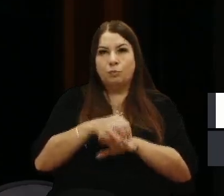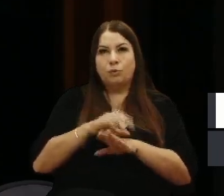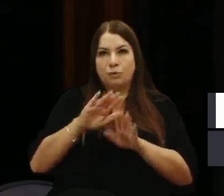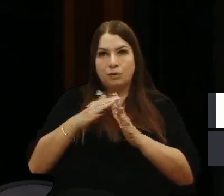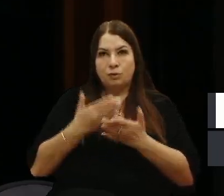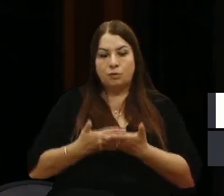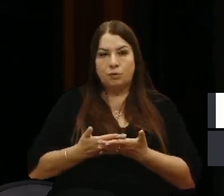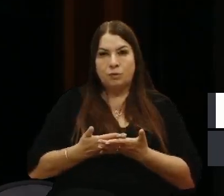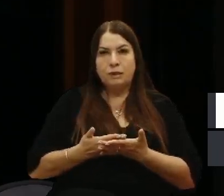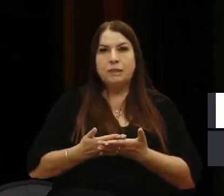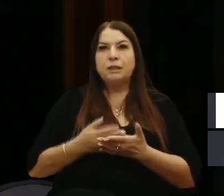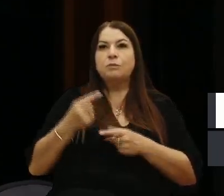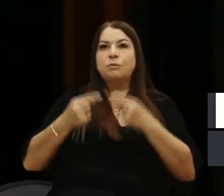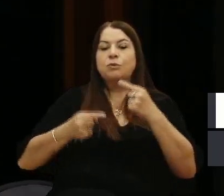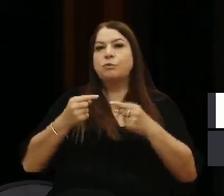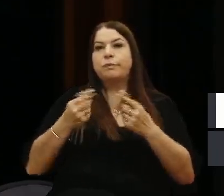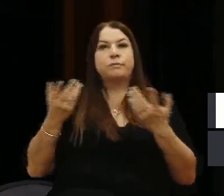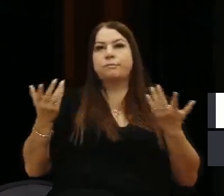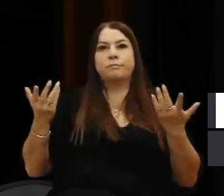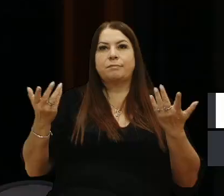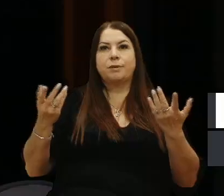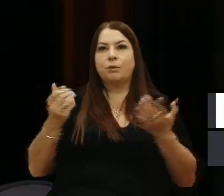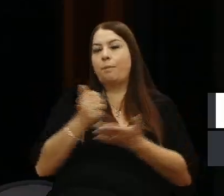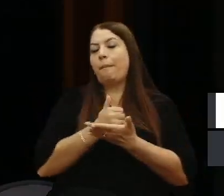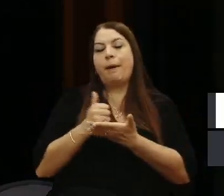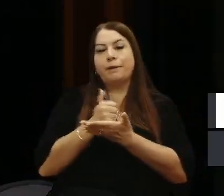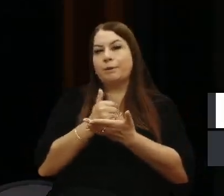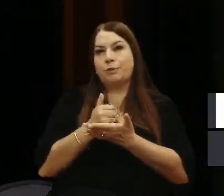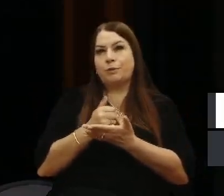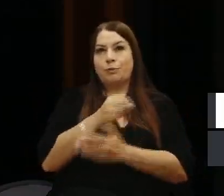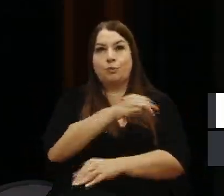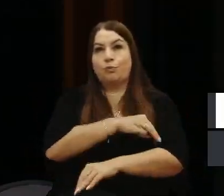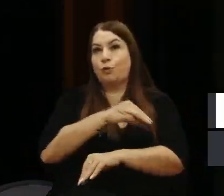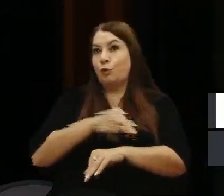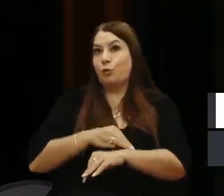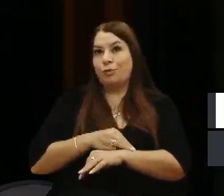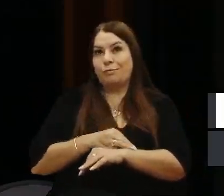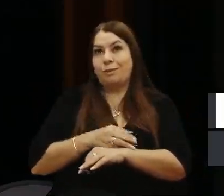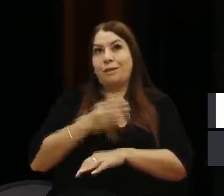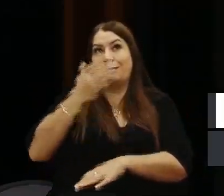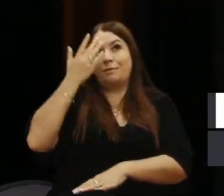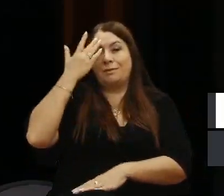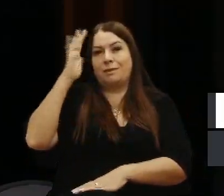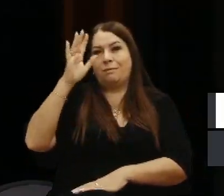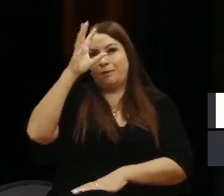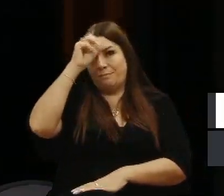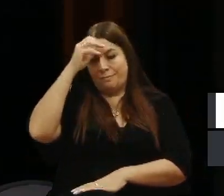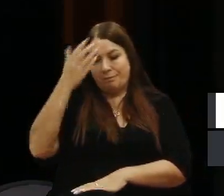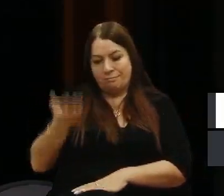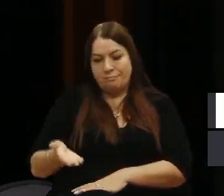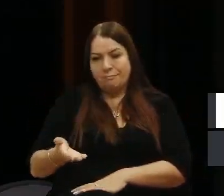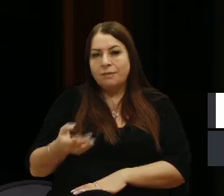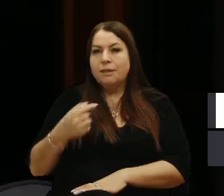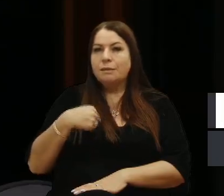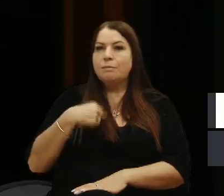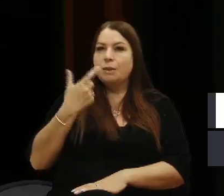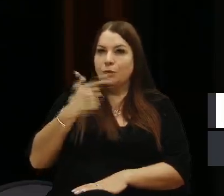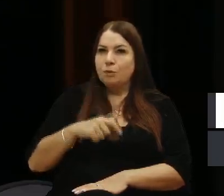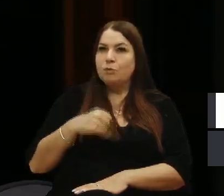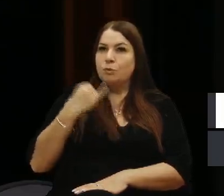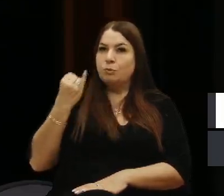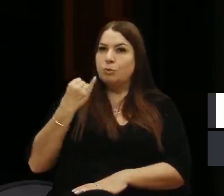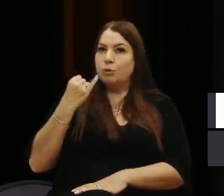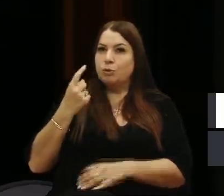escolar, nós estamos discutindo o básico, o cuidador, quiçá a aprendizagem. Mas eu acho caro.